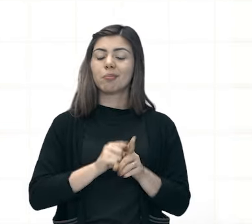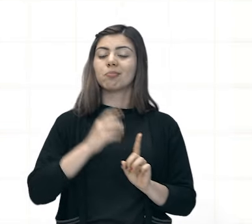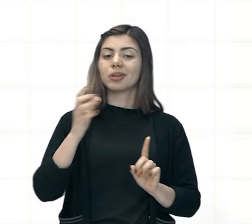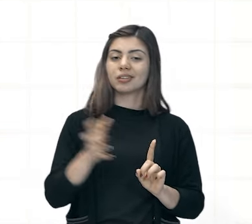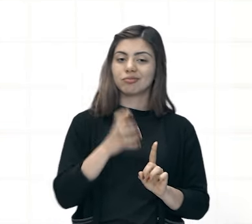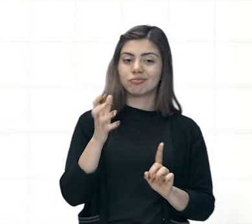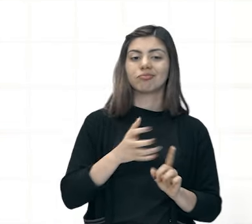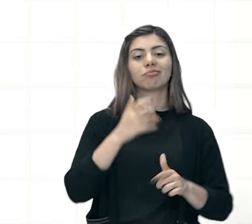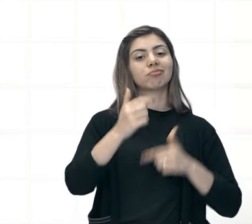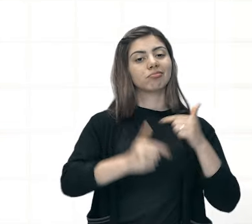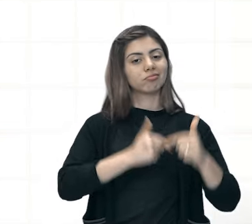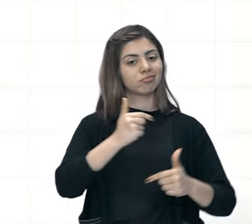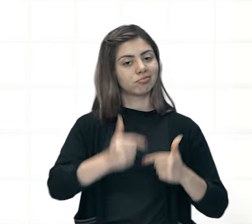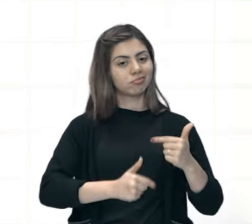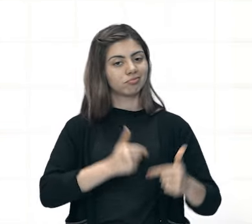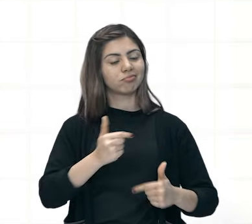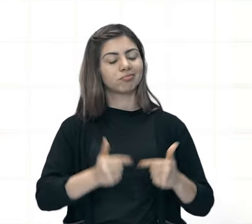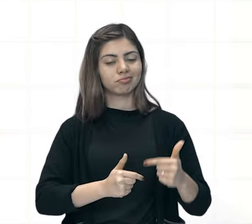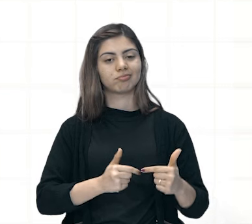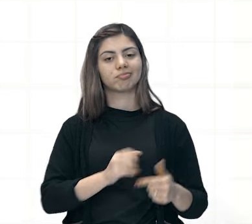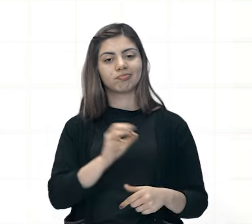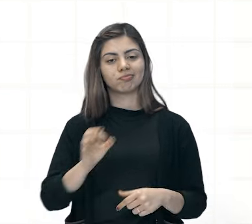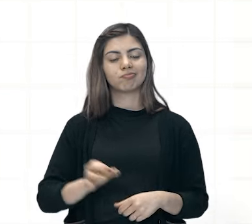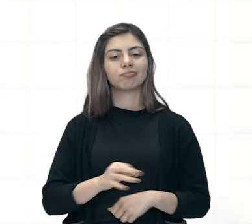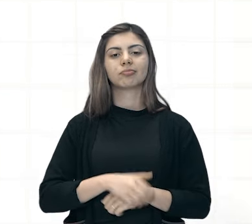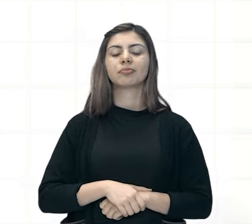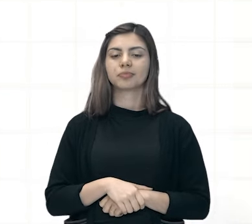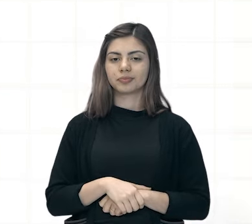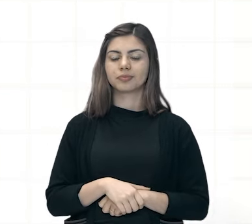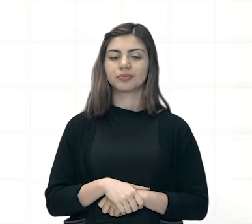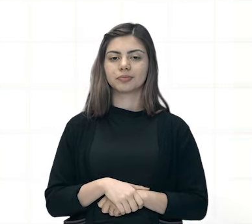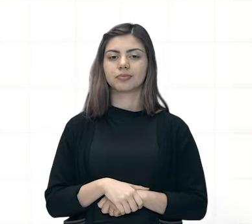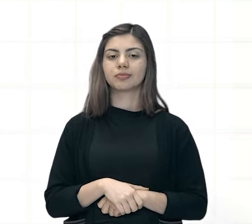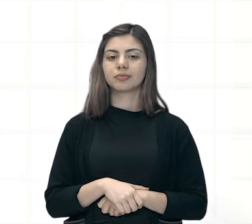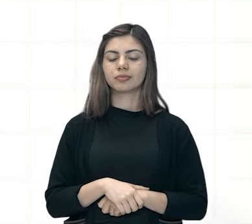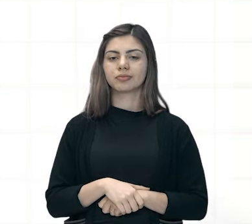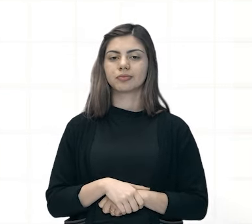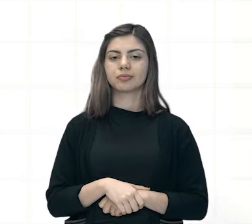sendo desenvolvidas, fazendo com que houvesse aí